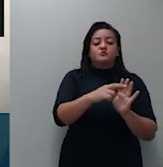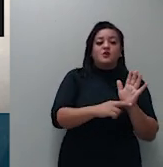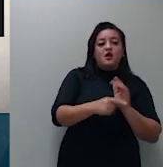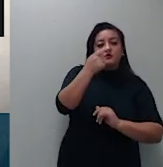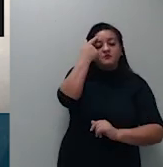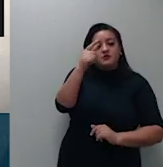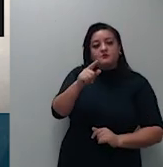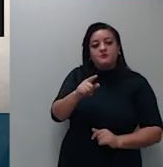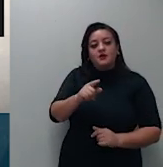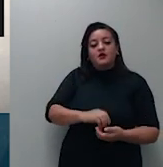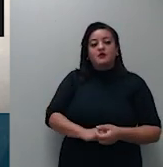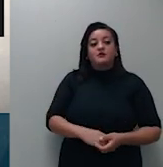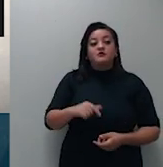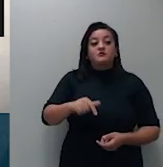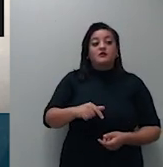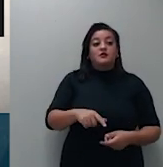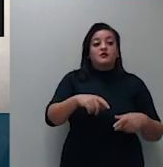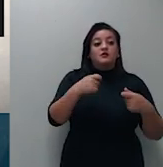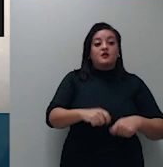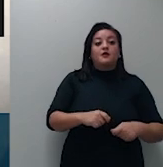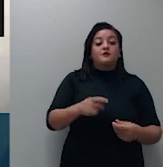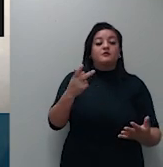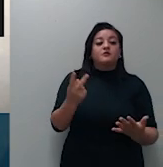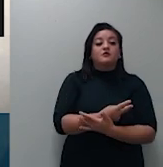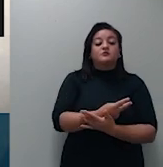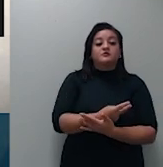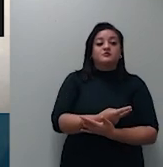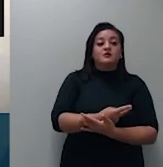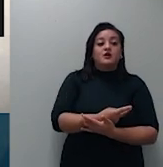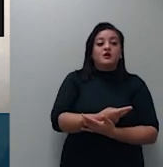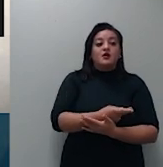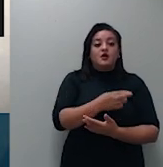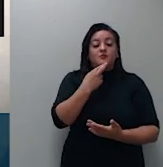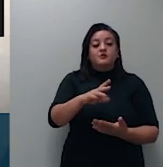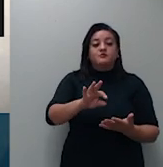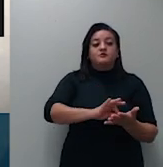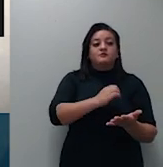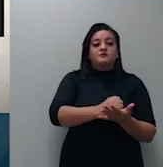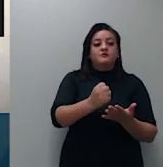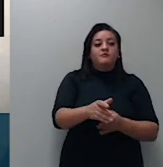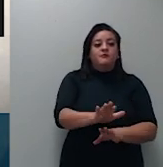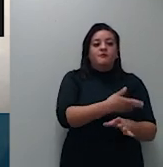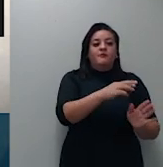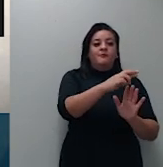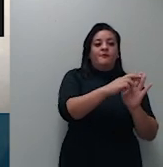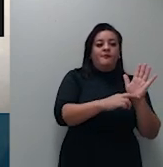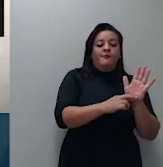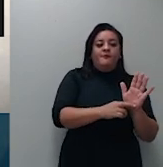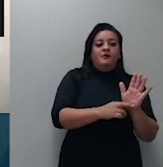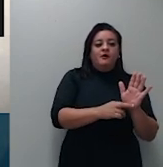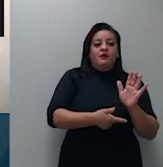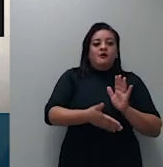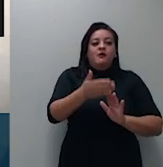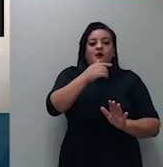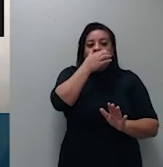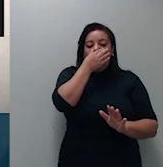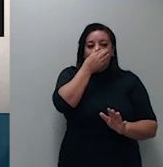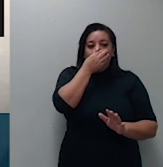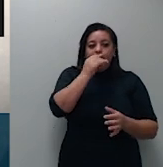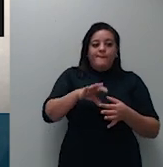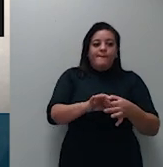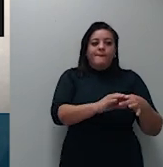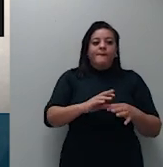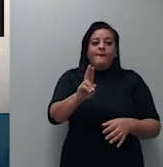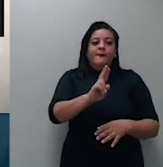último critério na hipótese em comento o decorrer diretamente do contrato afastaria o critério subsidiário